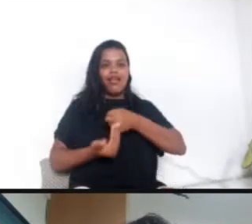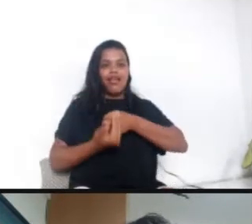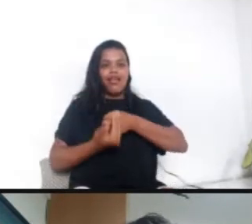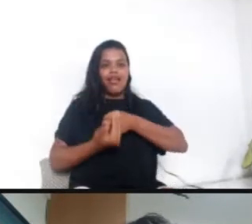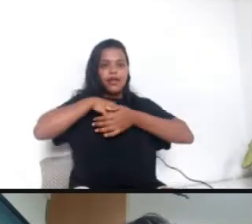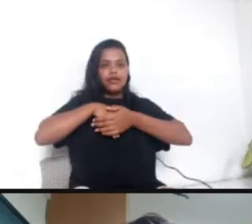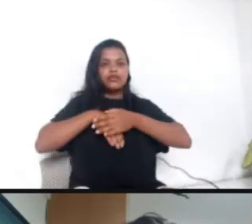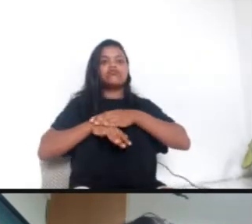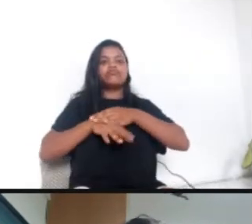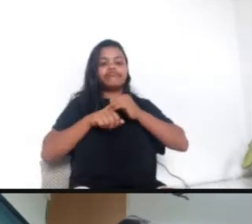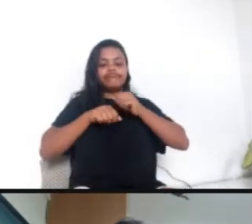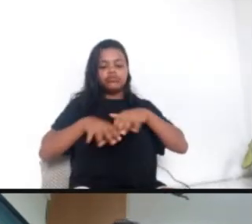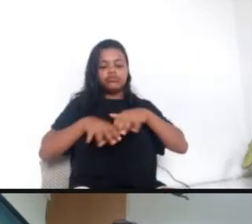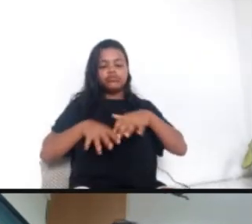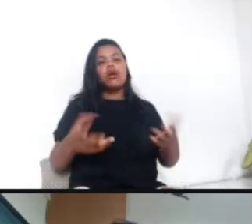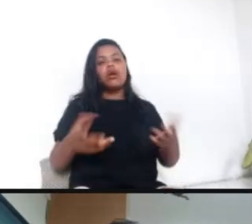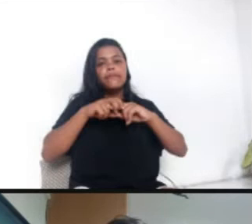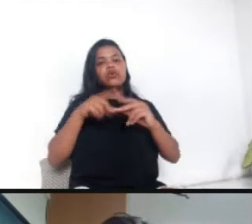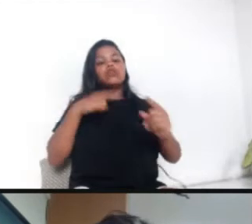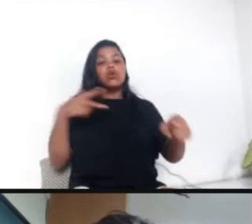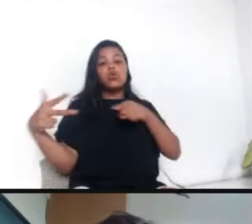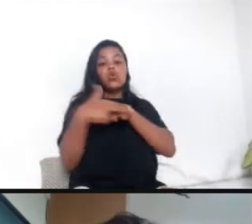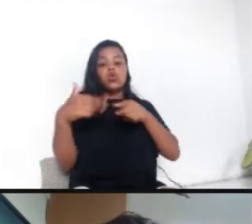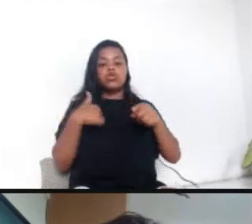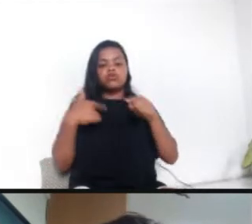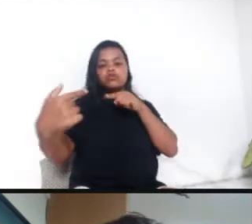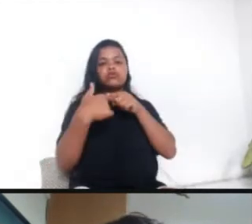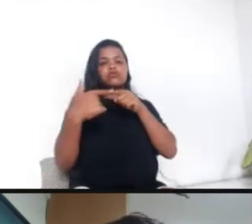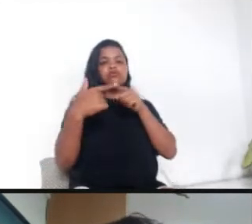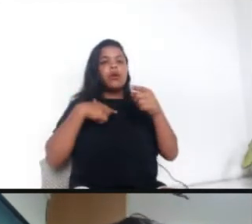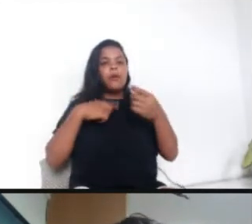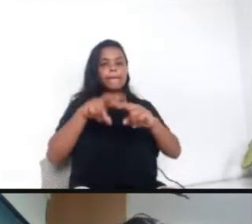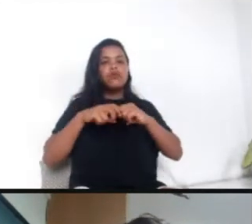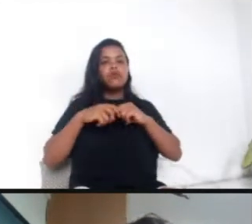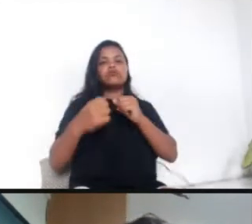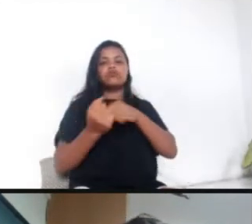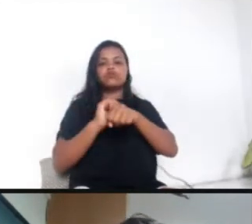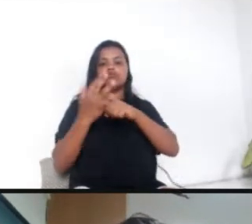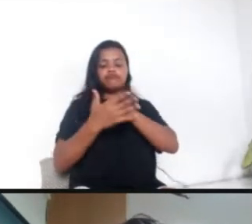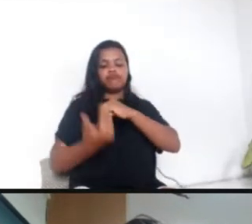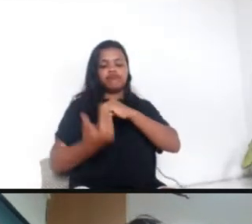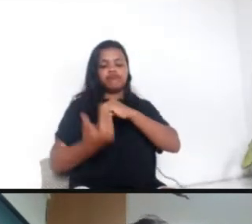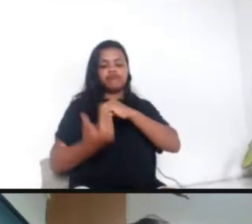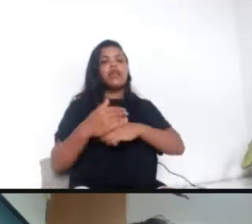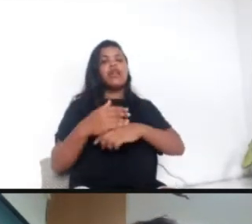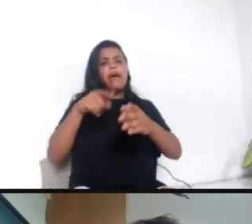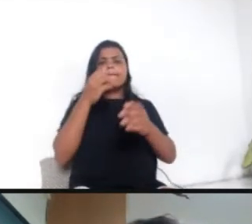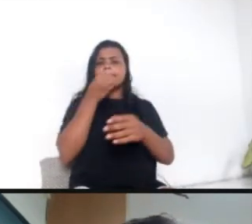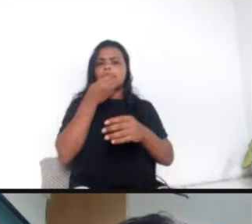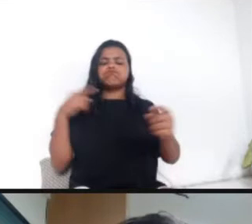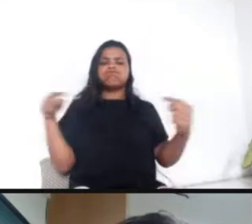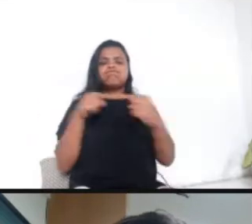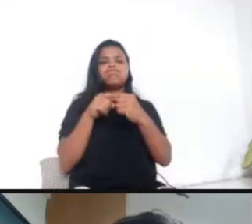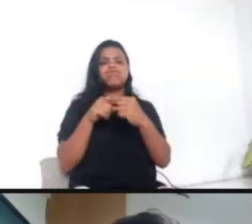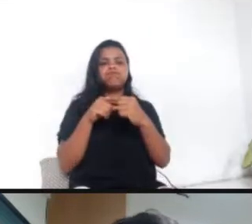ele impede a ligação de proteínas específicas do coronavírus, então um mecanismo bem direcionado e bem complexo.